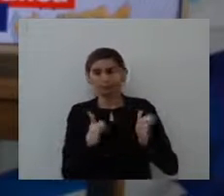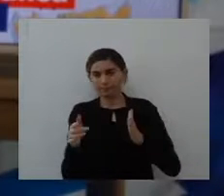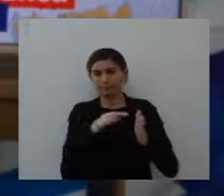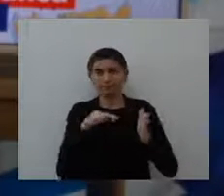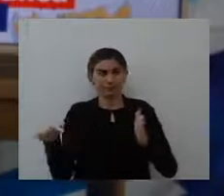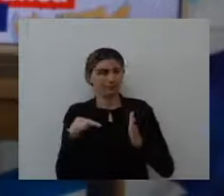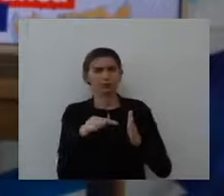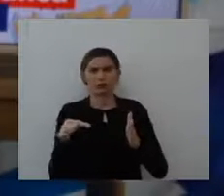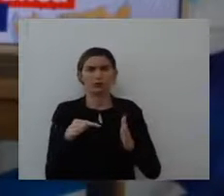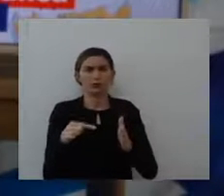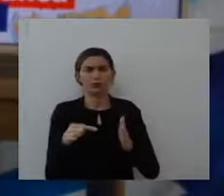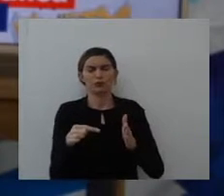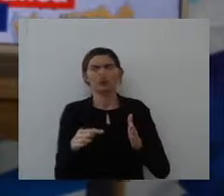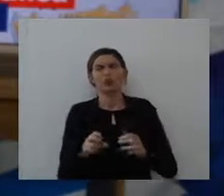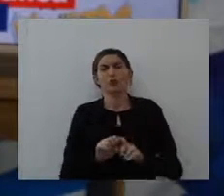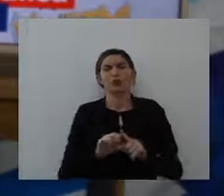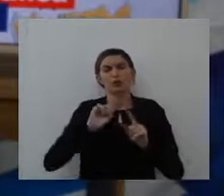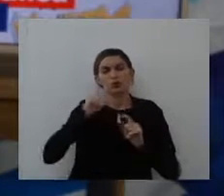viveram os sofistas,